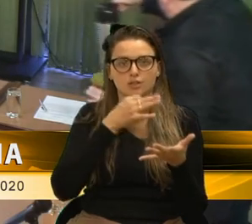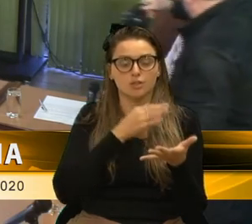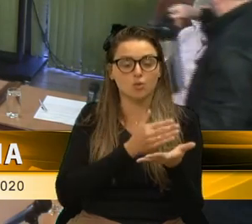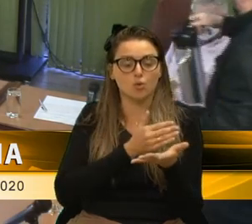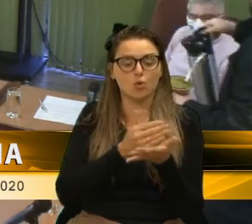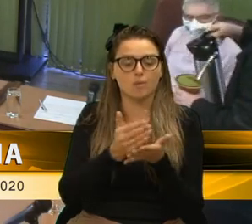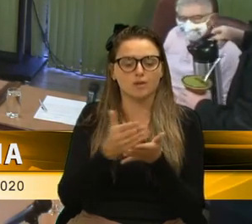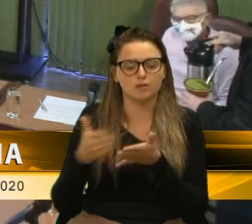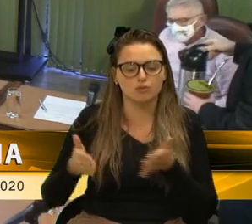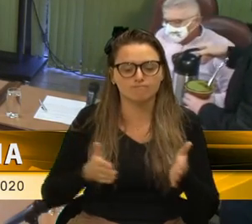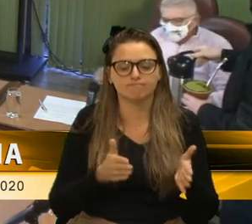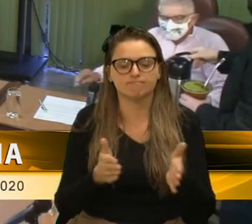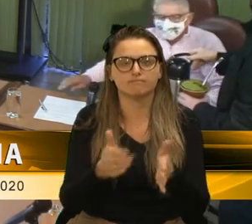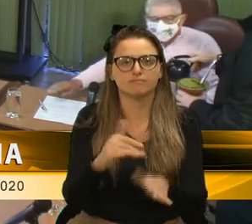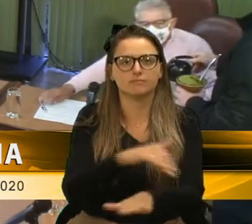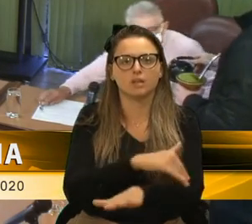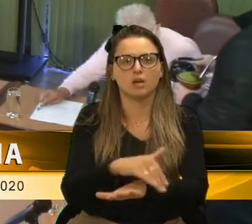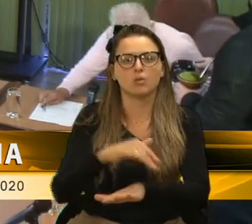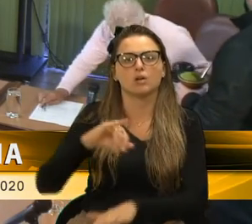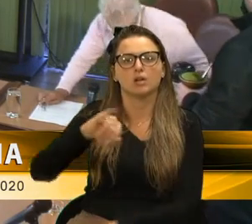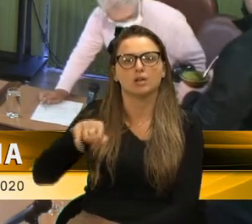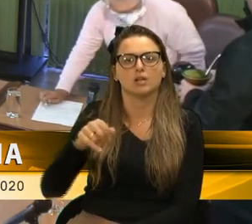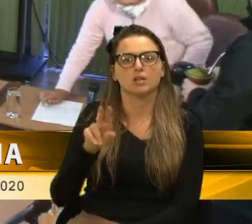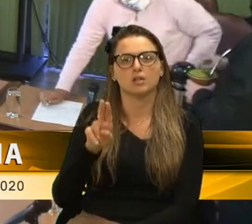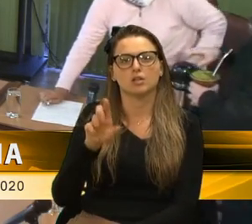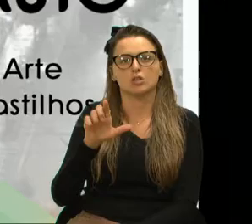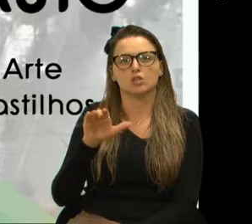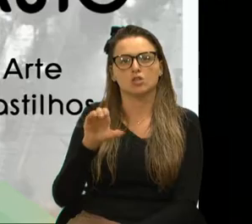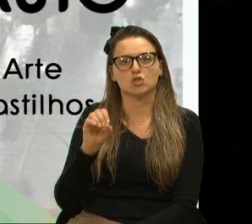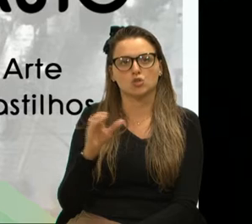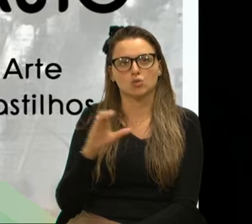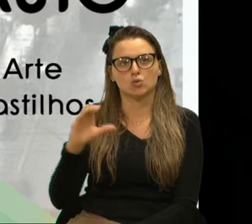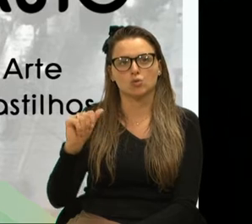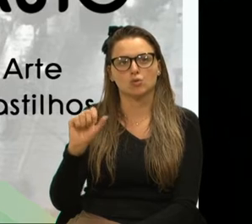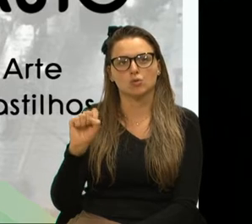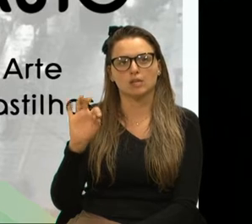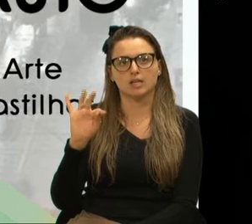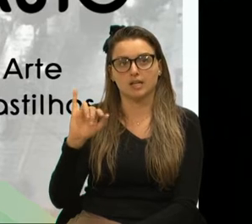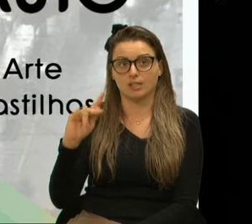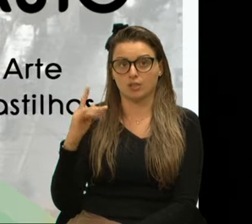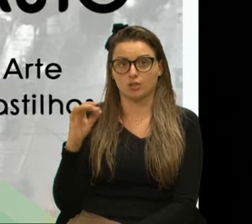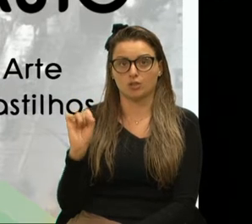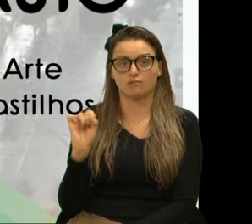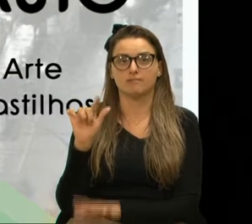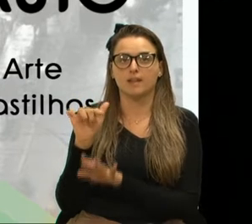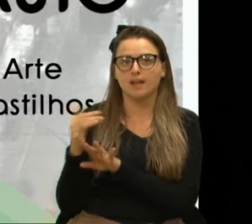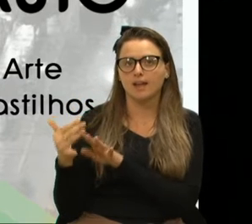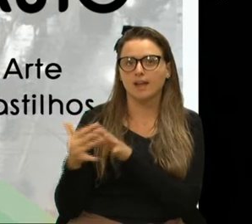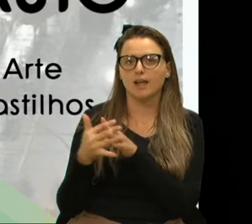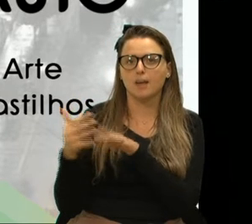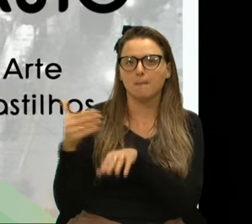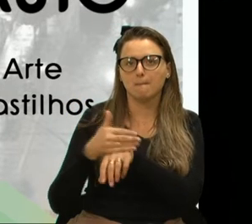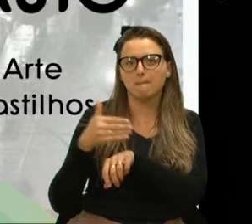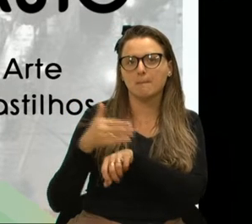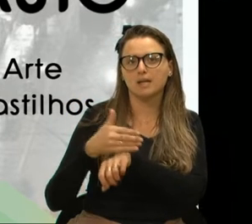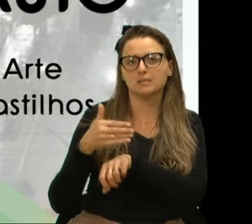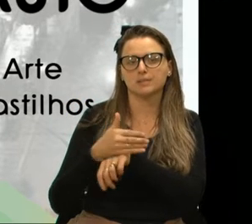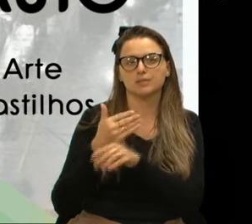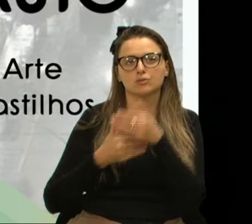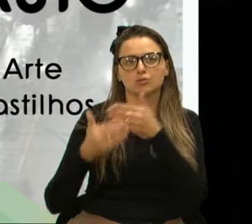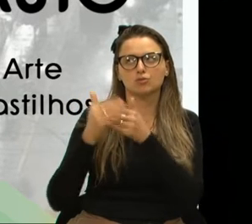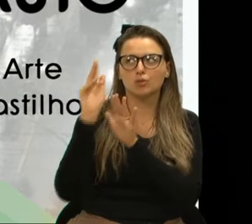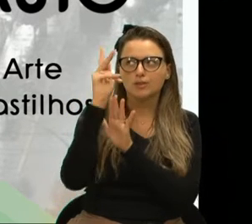a Avenida Júlio de Castilhos, queridos colegas, ela se confunde com a história de nossa cidade, porque guarda